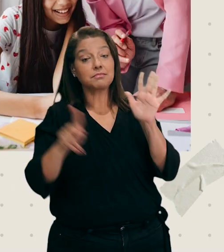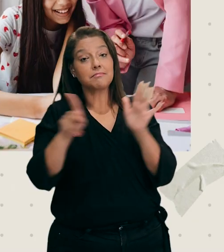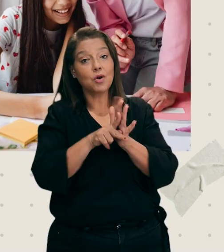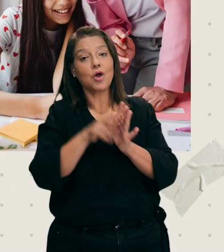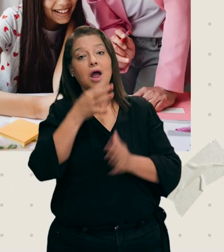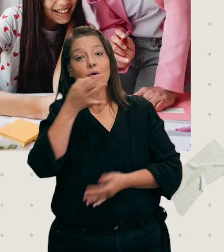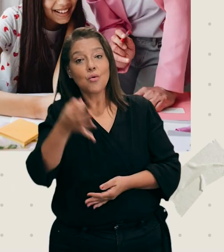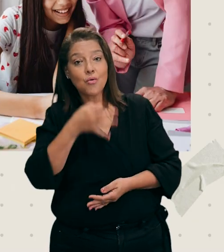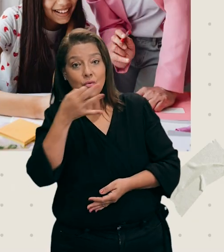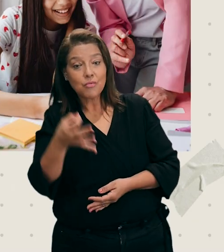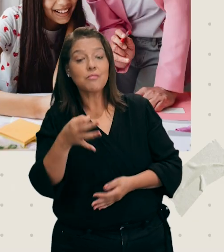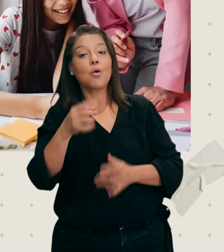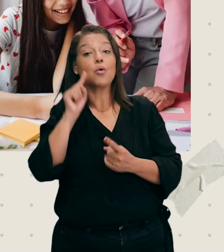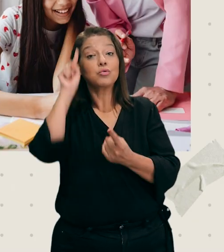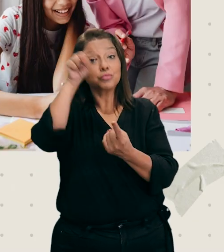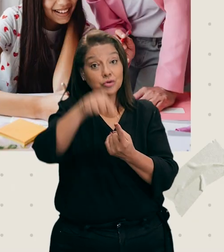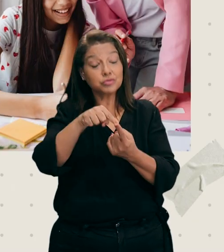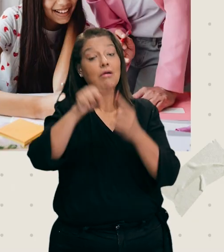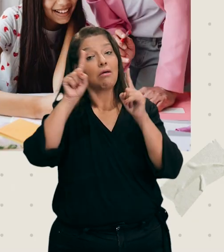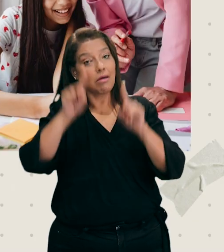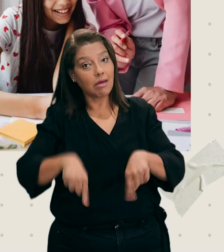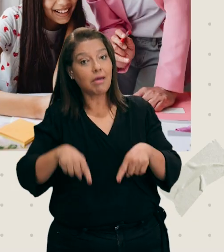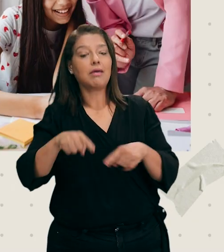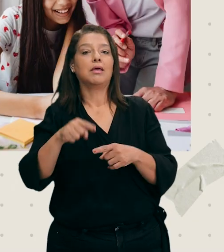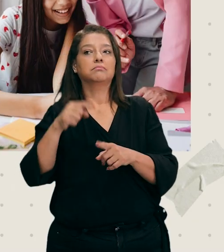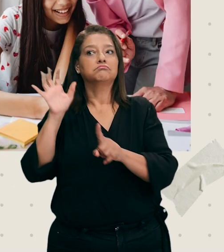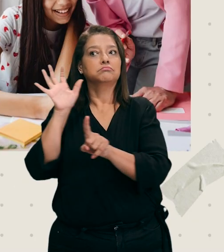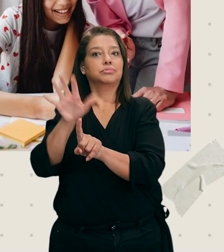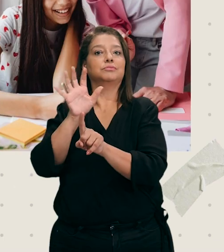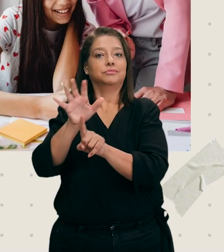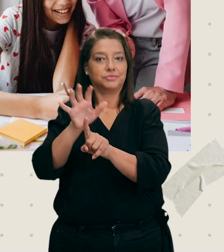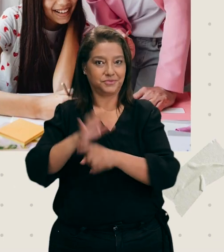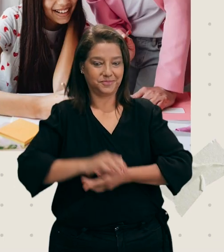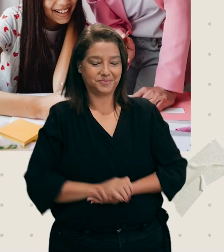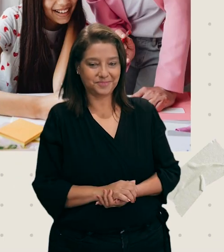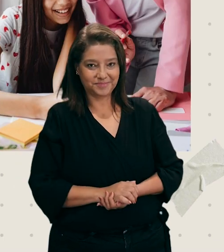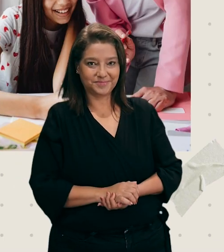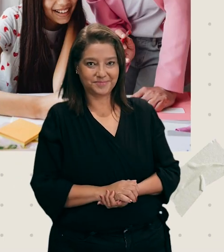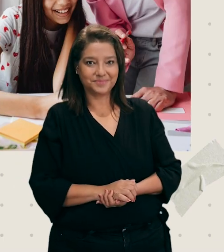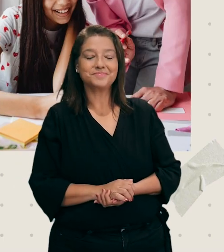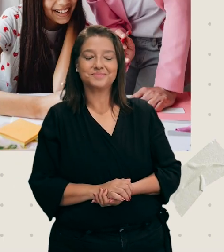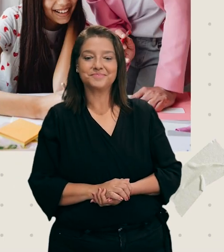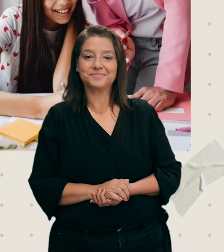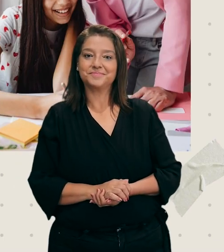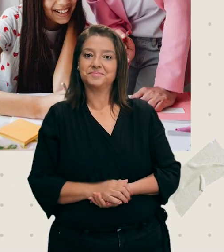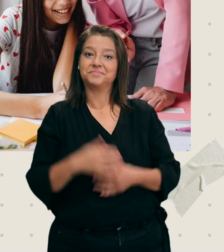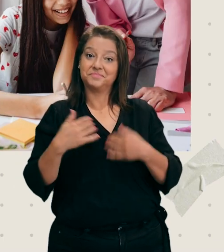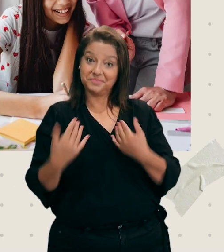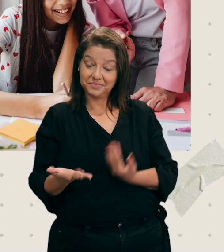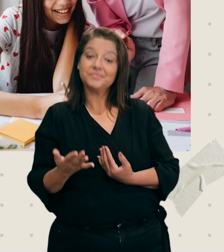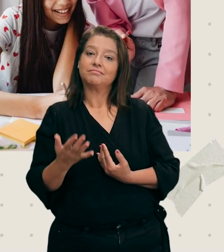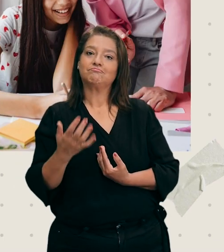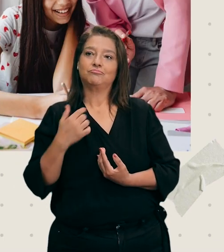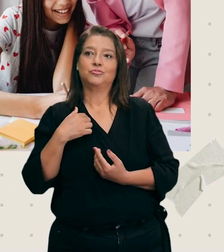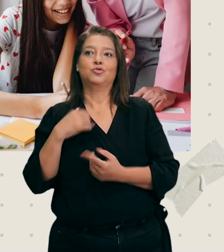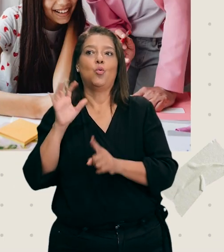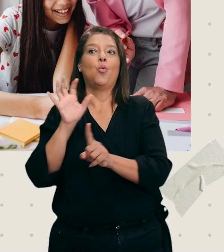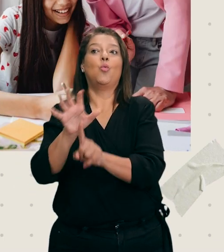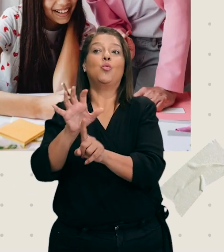argumentativo, cujo objetivo é persuadir, ou seja, convencer.